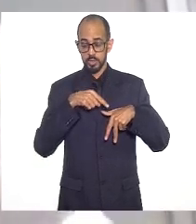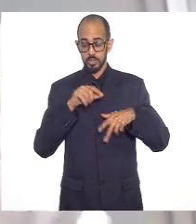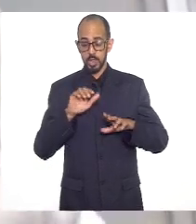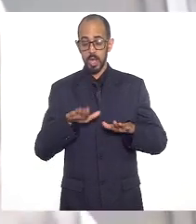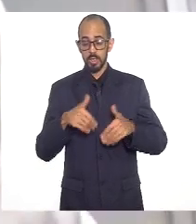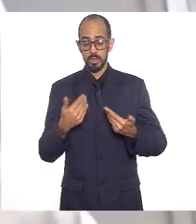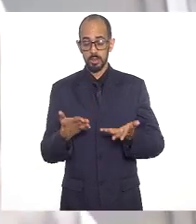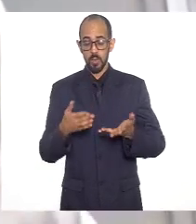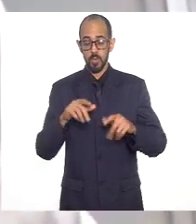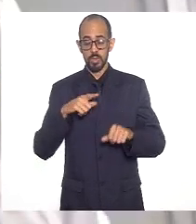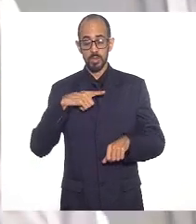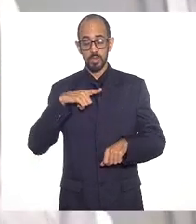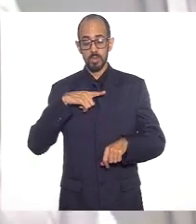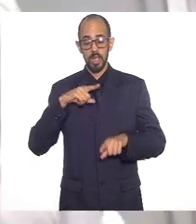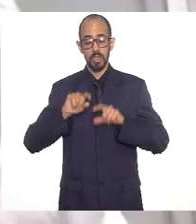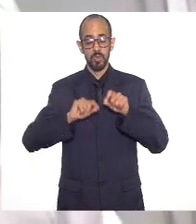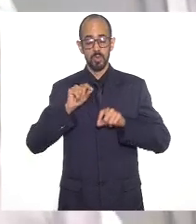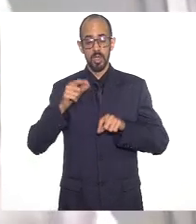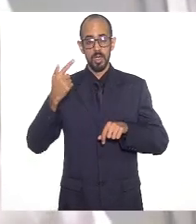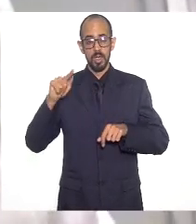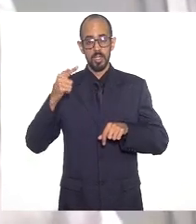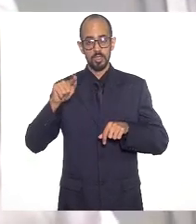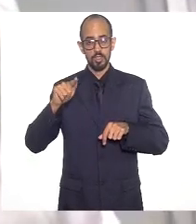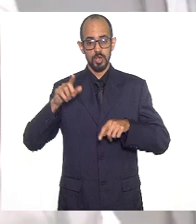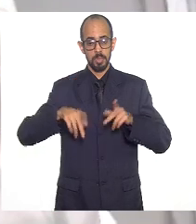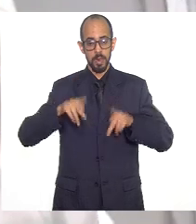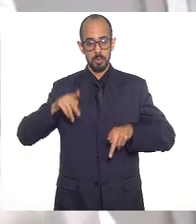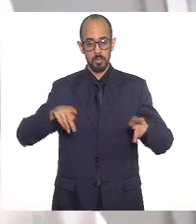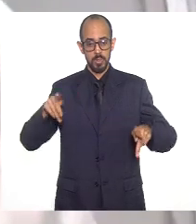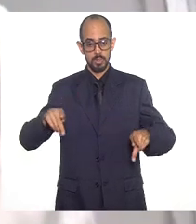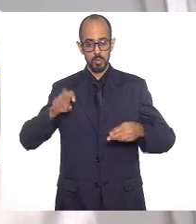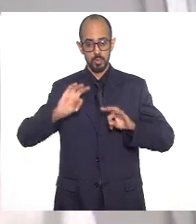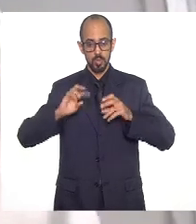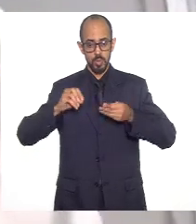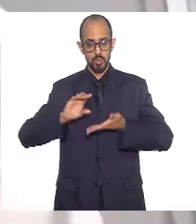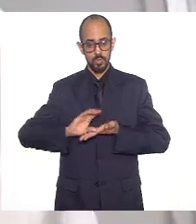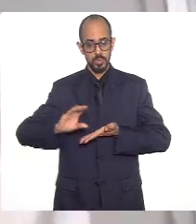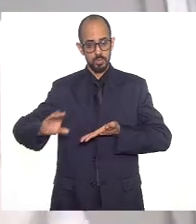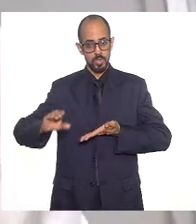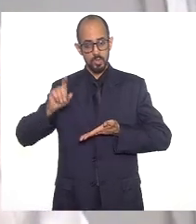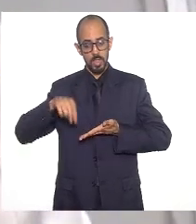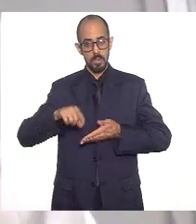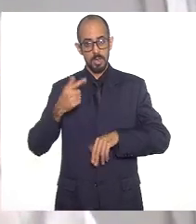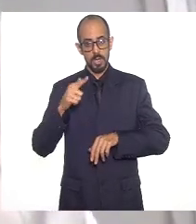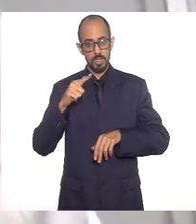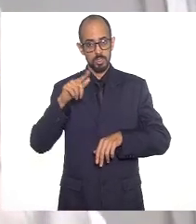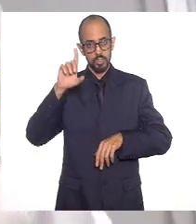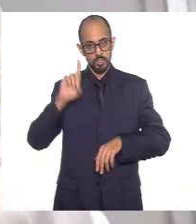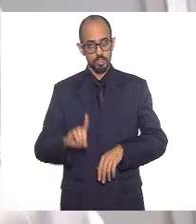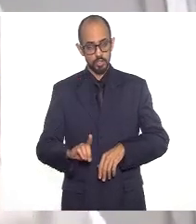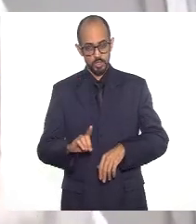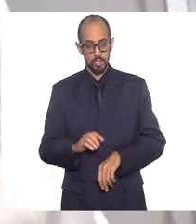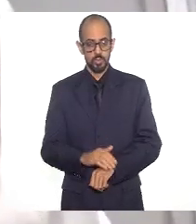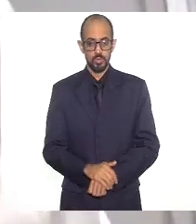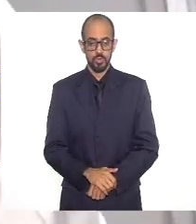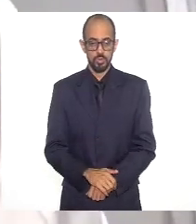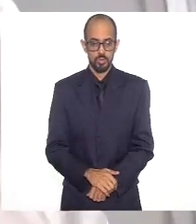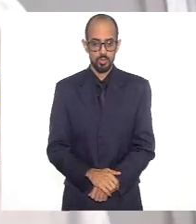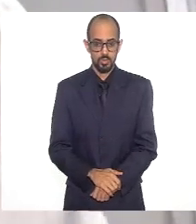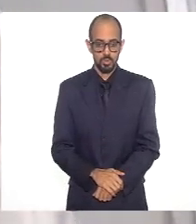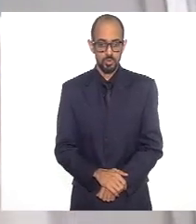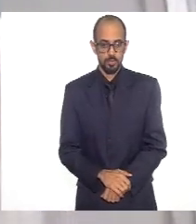garanta direitos para a população. Todo investimento nessa área deve vir no sentido de garantia de direitos. Ainda